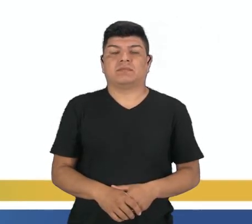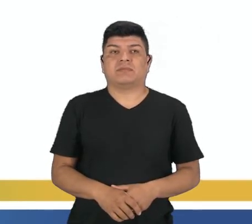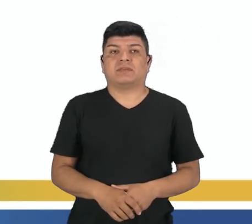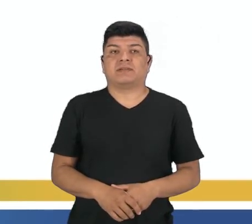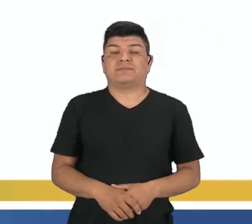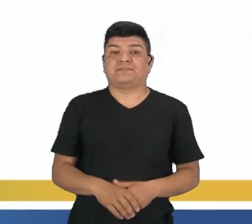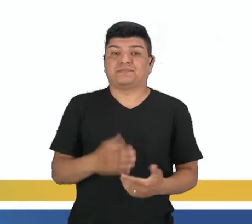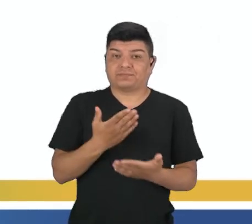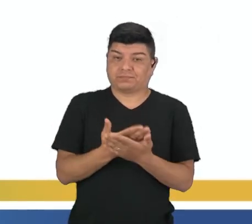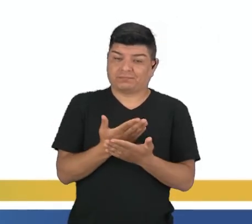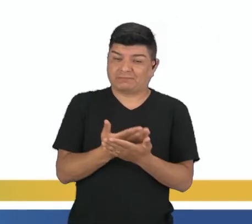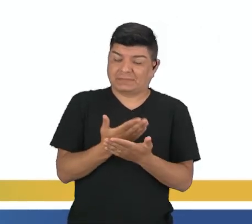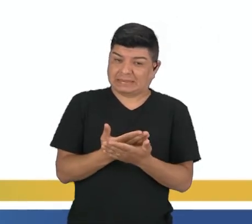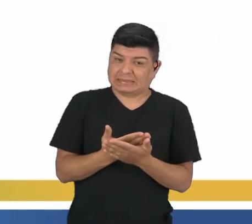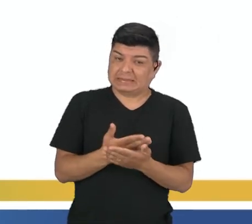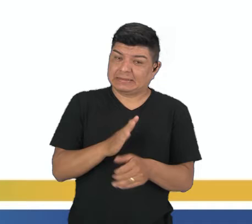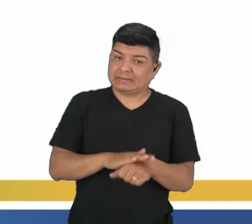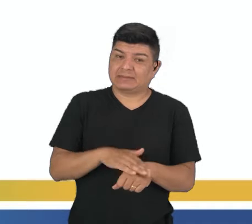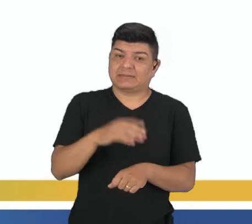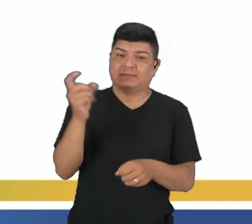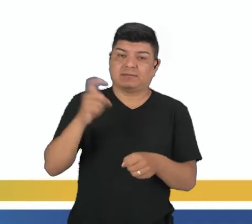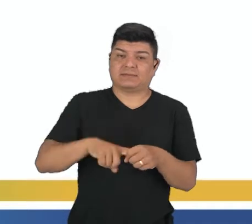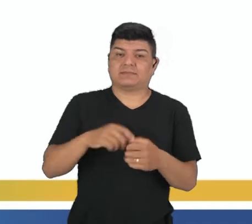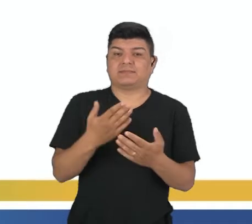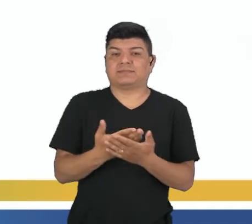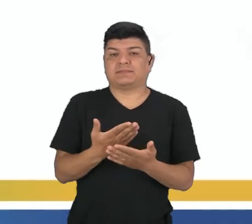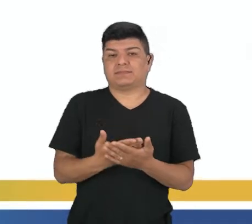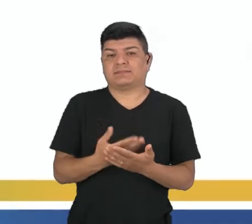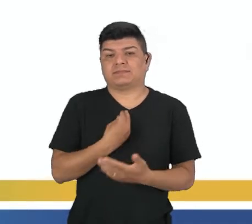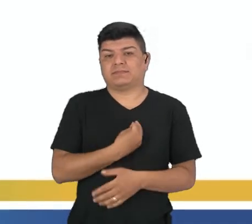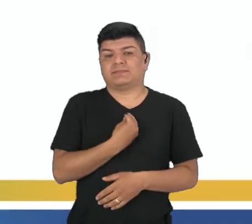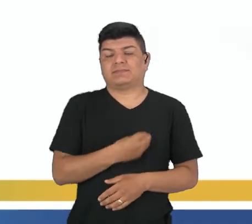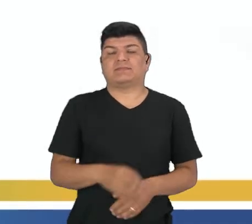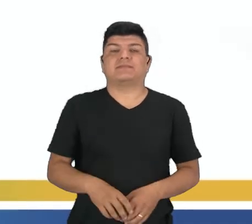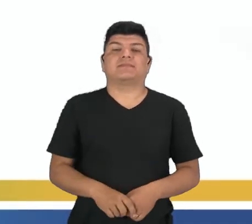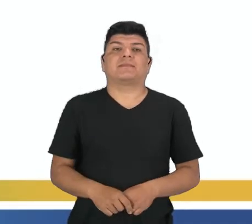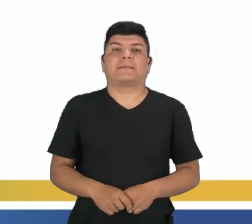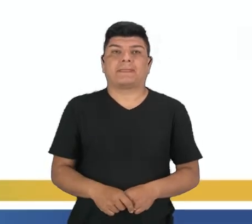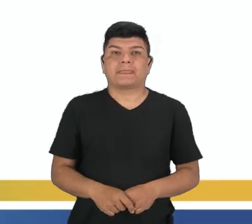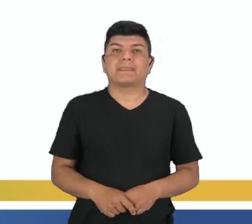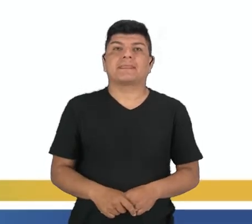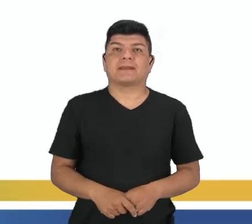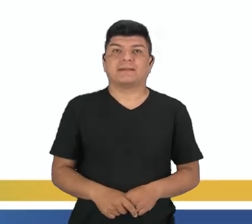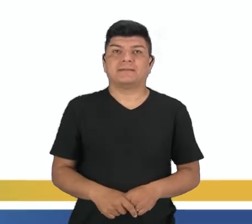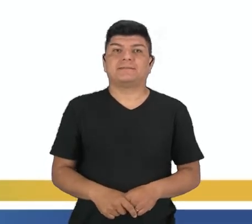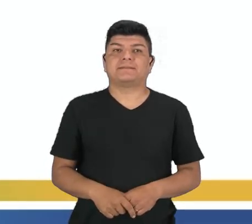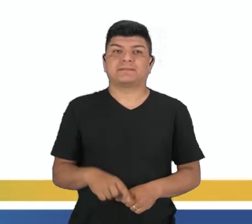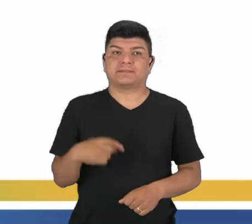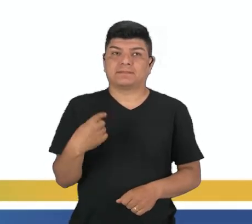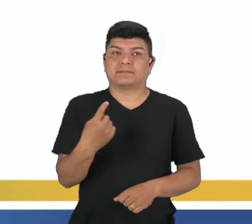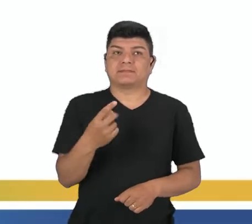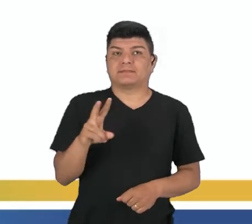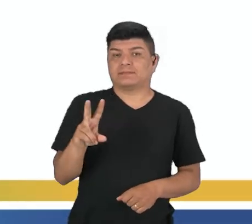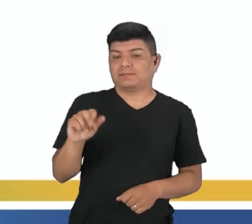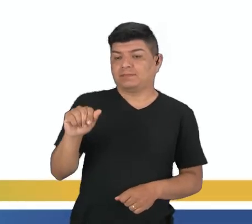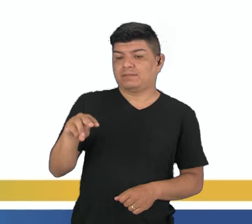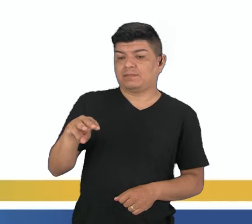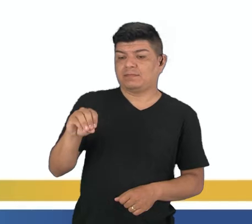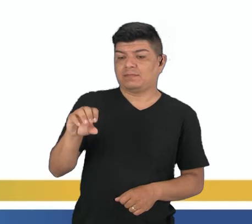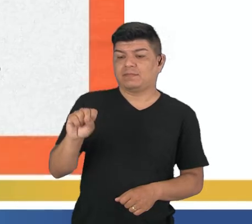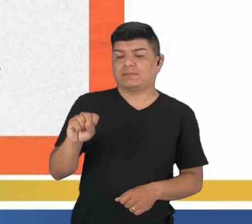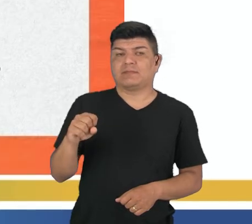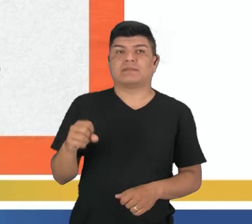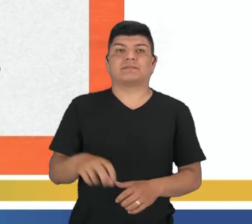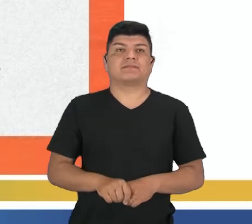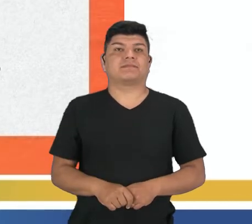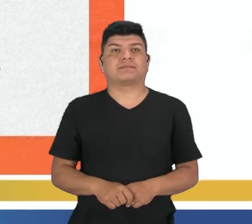né? Ou seja, vamos estudar mais no retorno das aulas presenciais, né, galerinha? Então, mais uma vez ali, ó, no outro, né? Vamos a estudar,